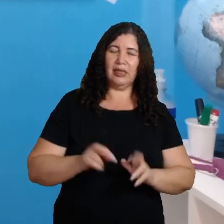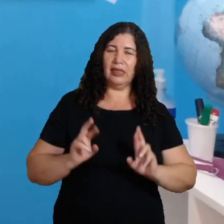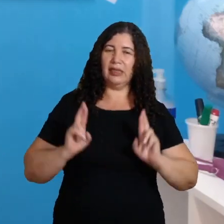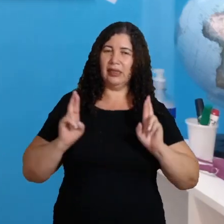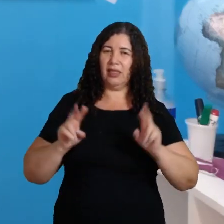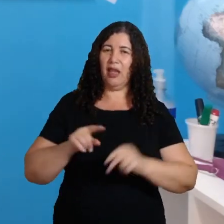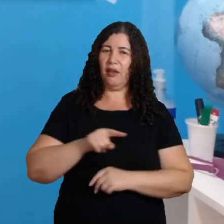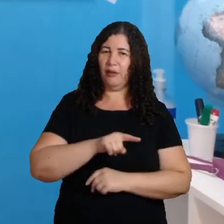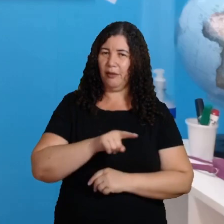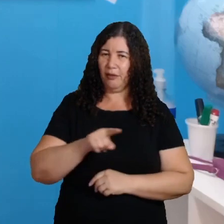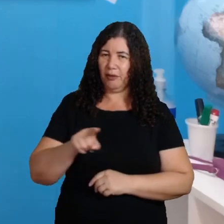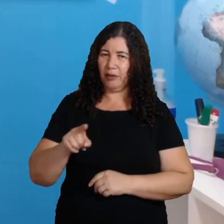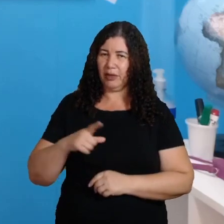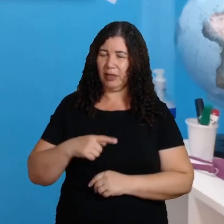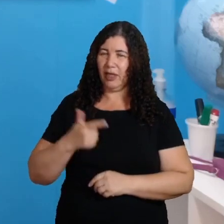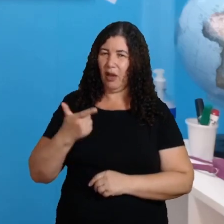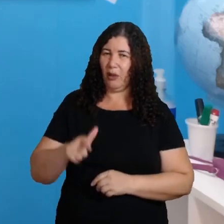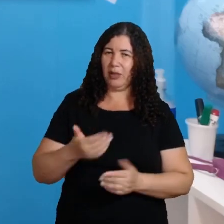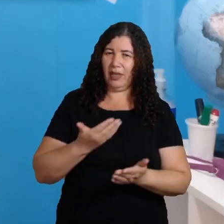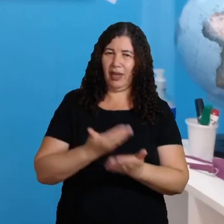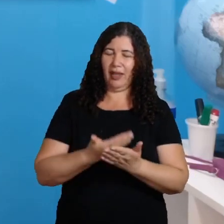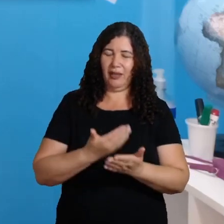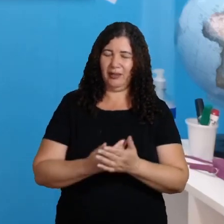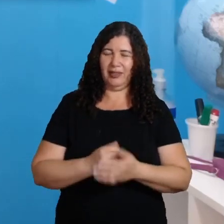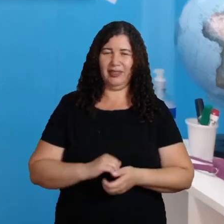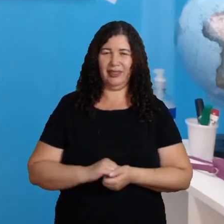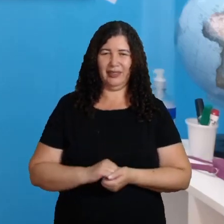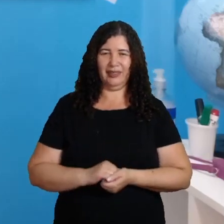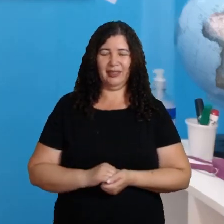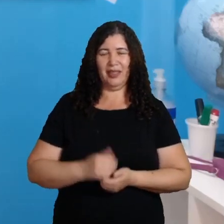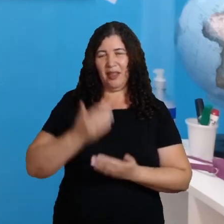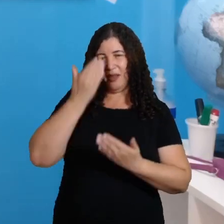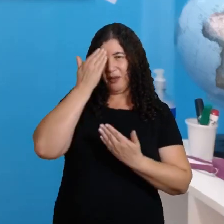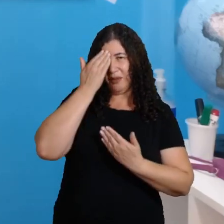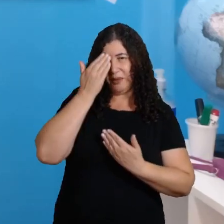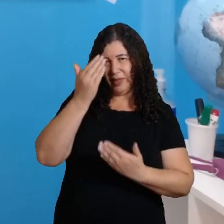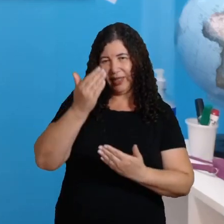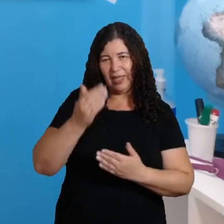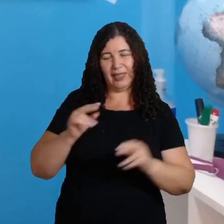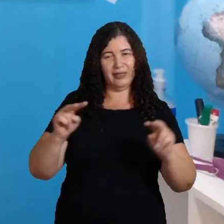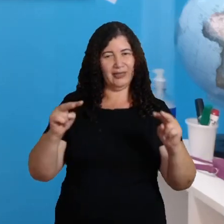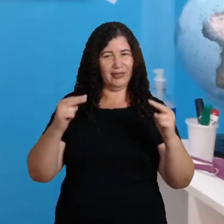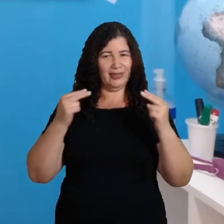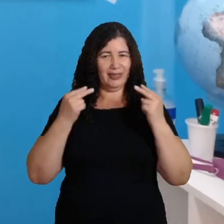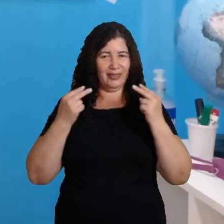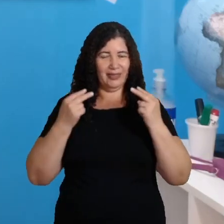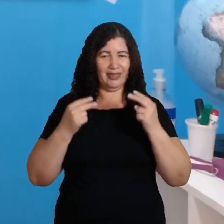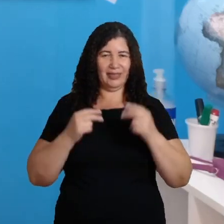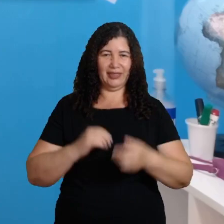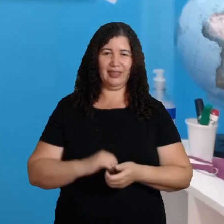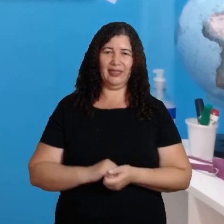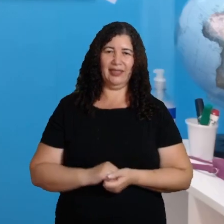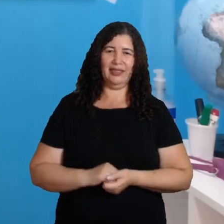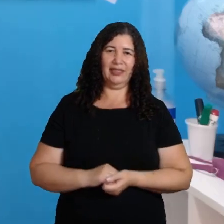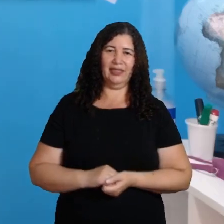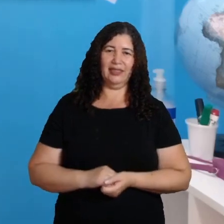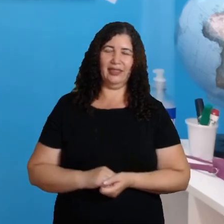espero vocês em nossa próxima aula. Tudo bem? Obrigada pelas suas presenças e até mais!